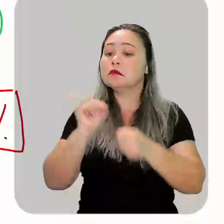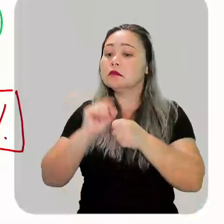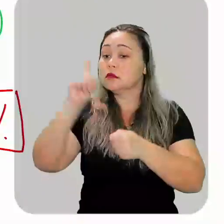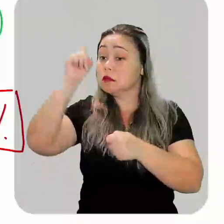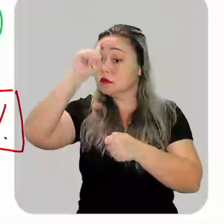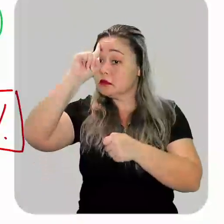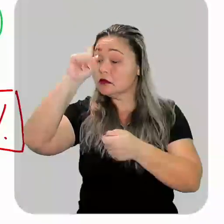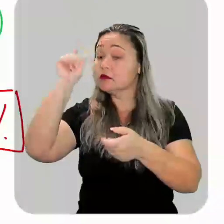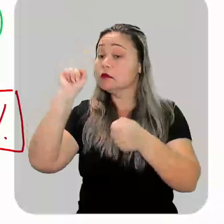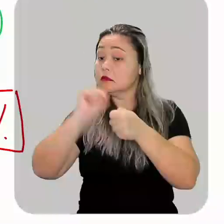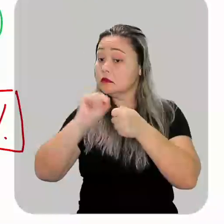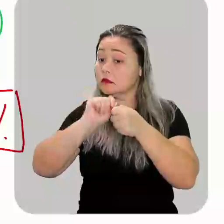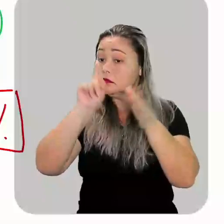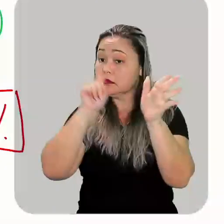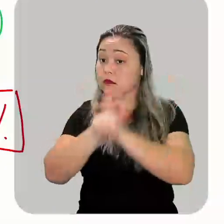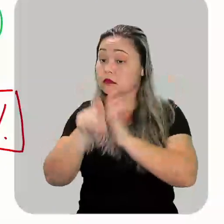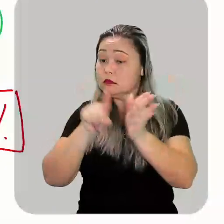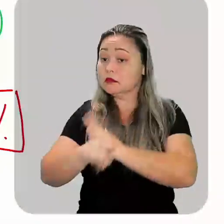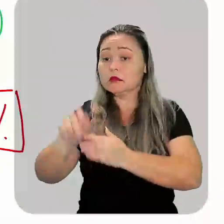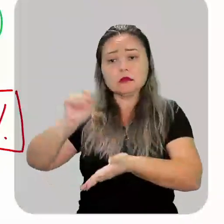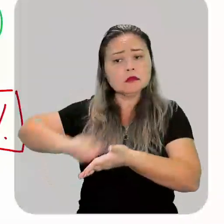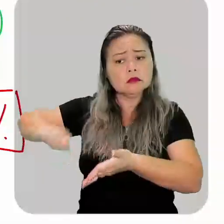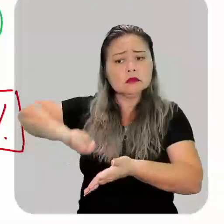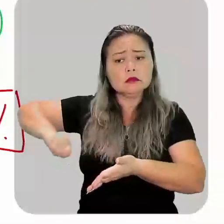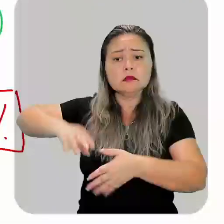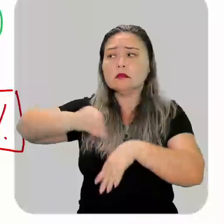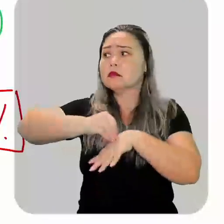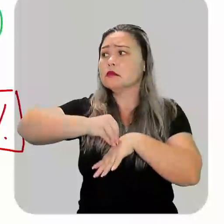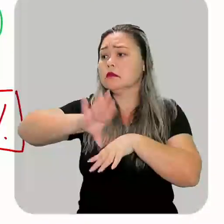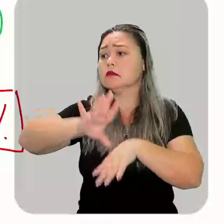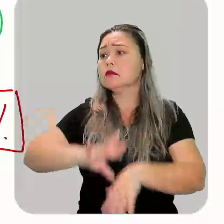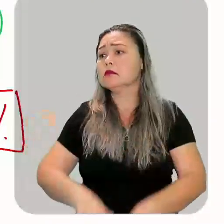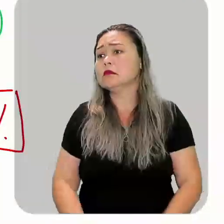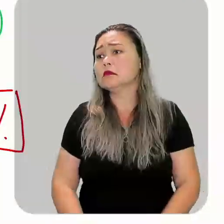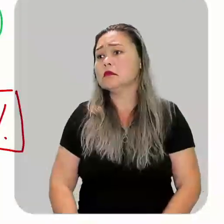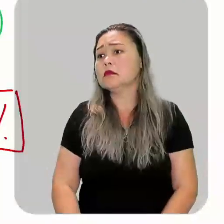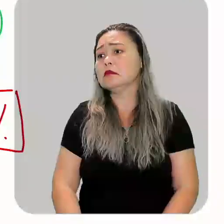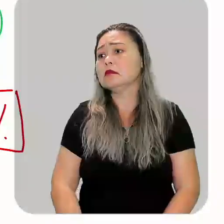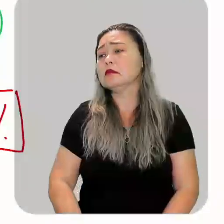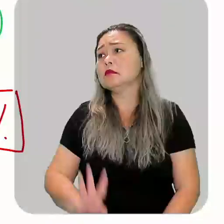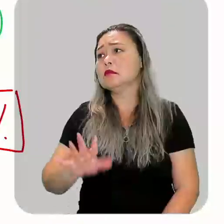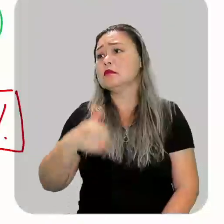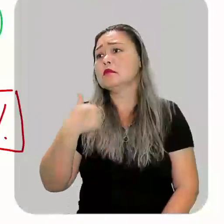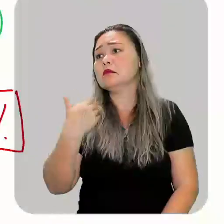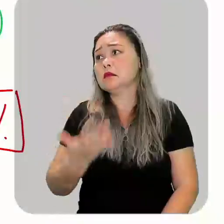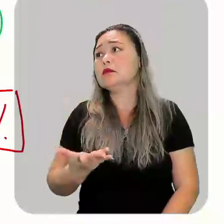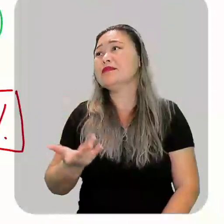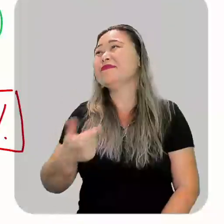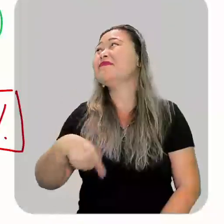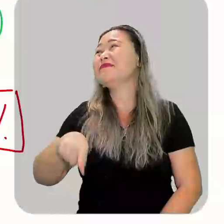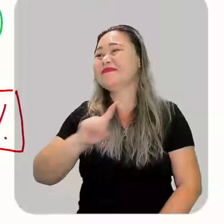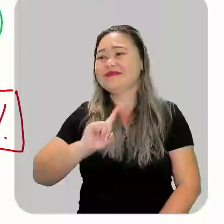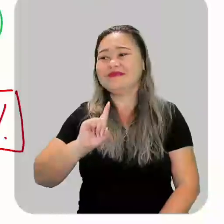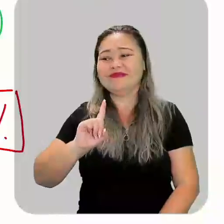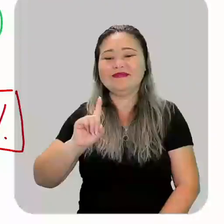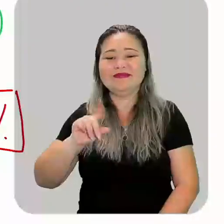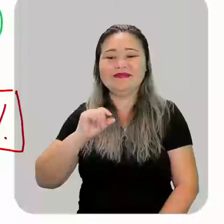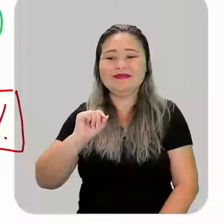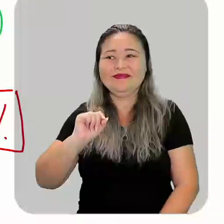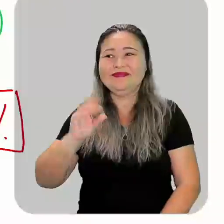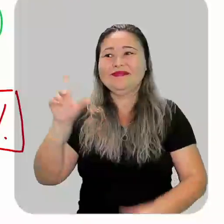uma questão por dia, já anota aqui, ó, a dica, já anota a observação. Que teve